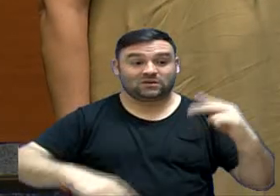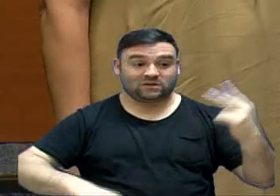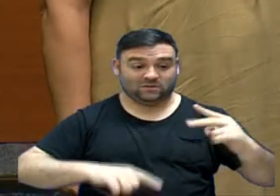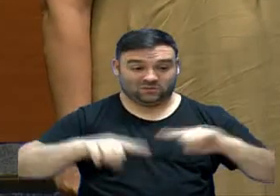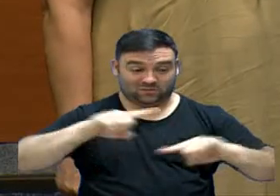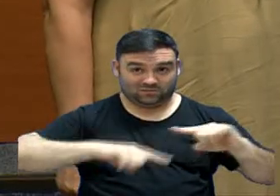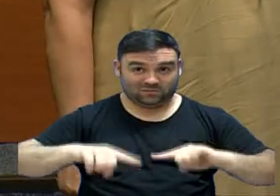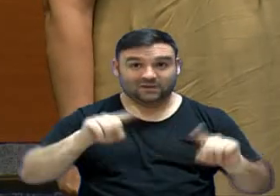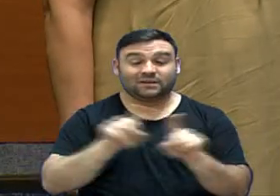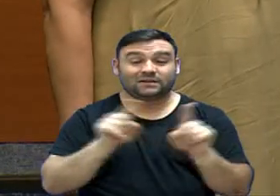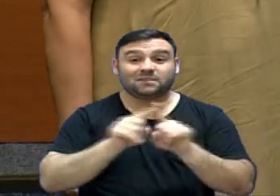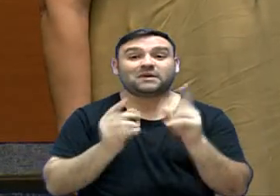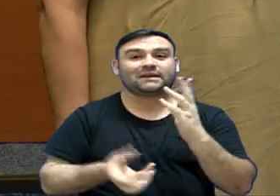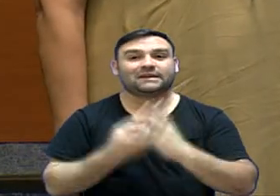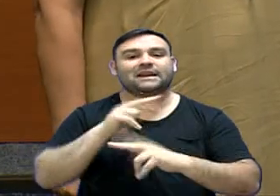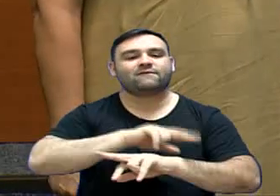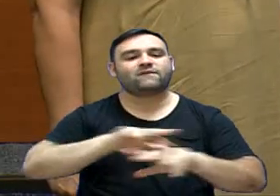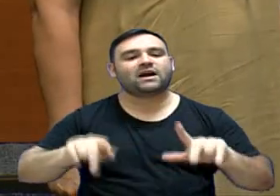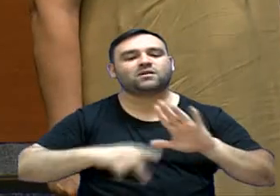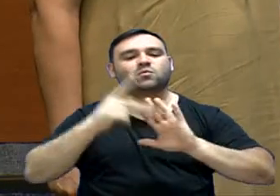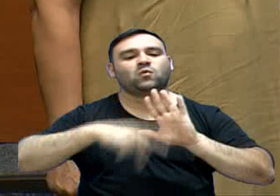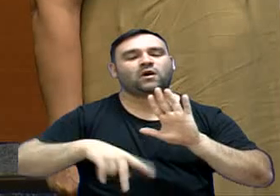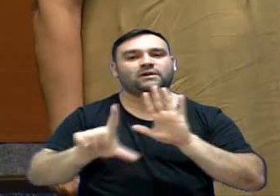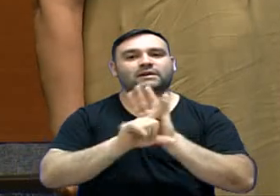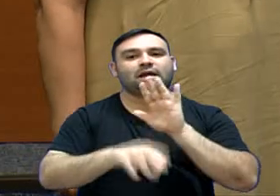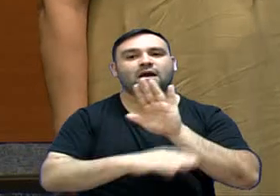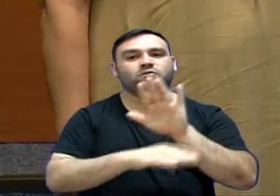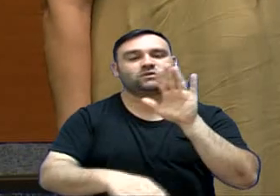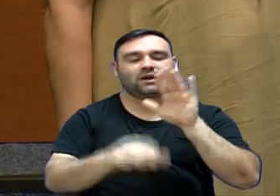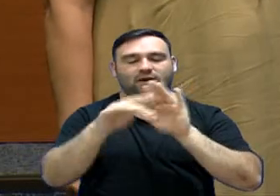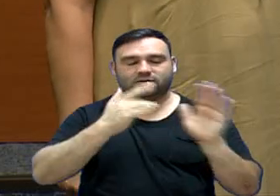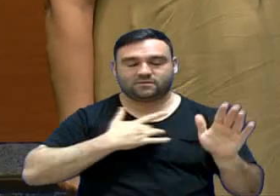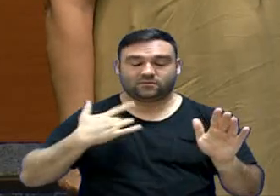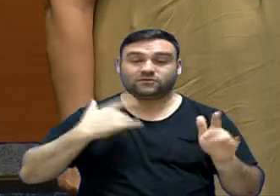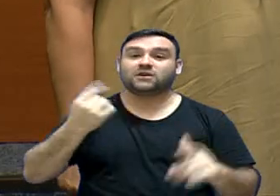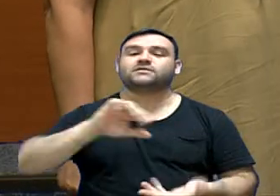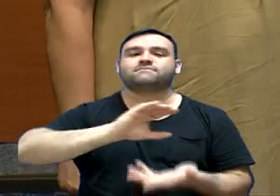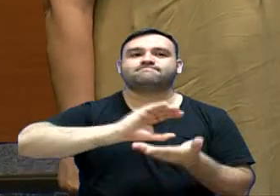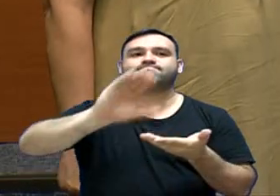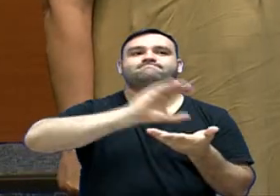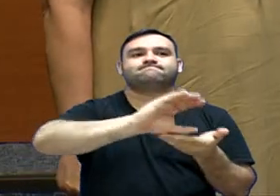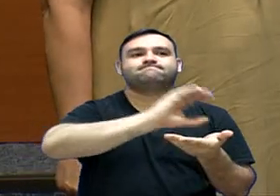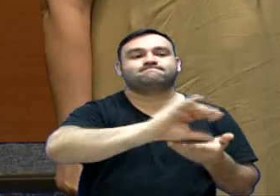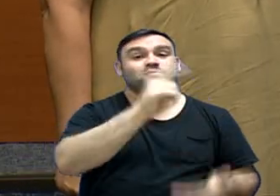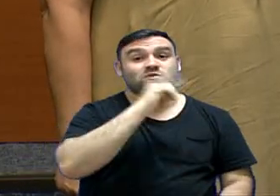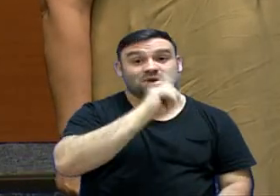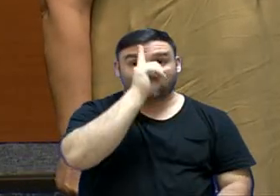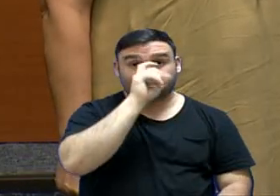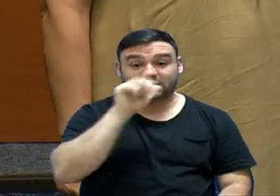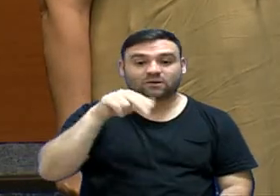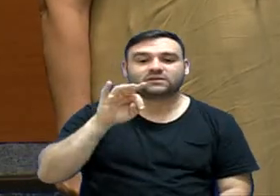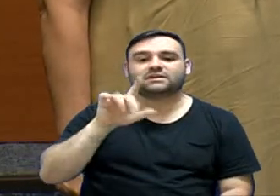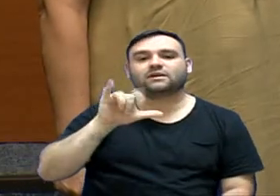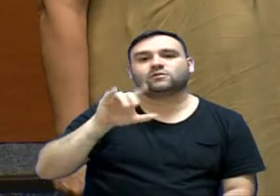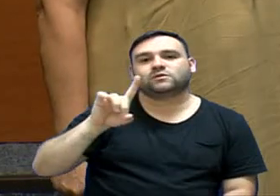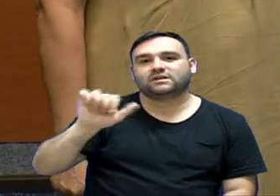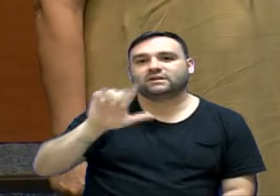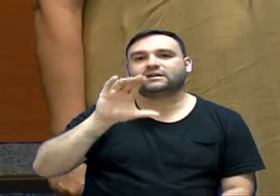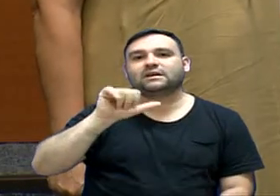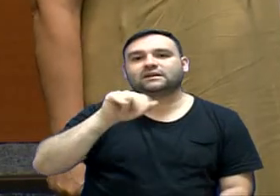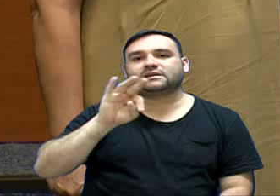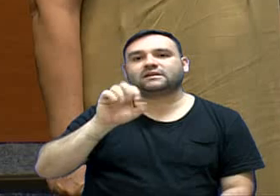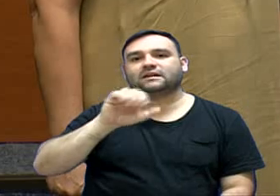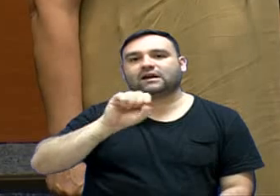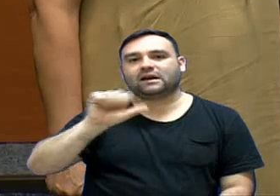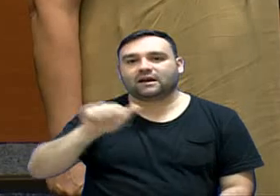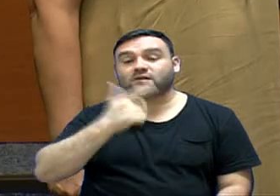criamos vários projetos de lei para a saúde, conseguimos encaminhar emendas para o Hospital Santa Lucinda, Santa Casa e outros